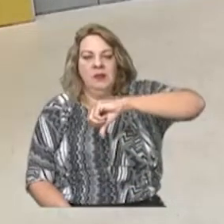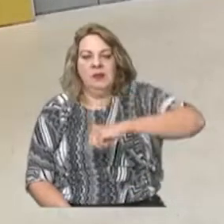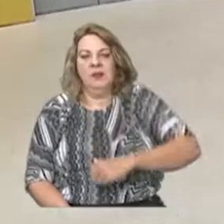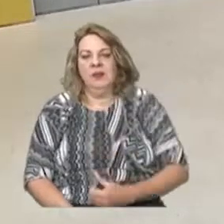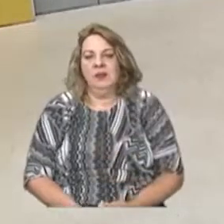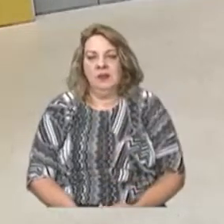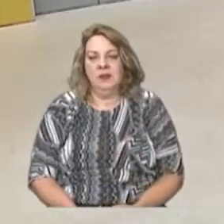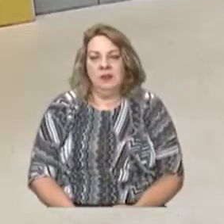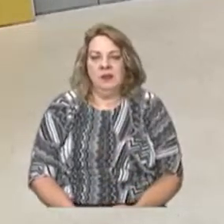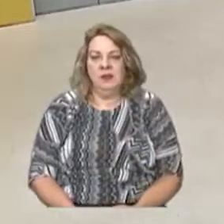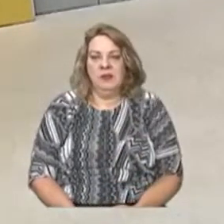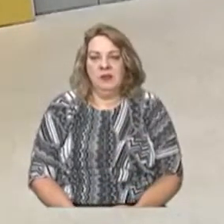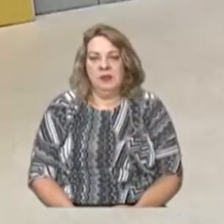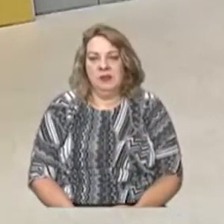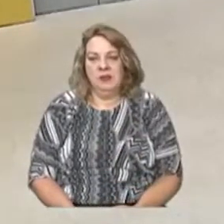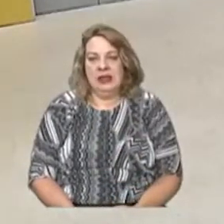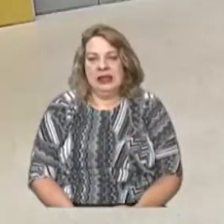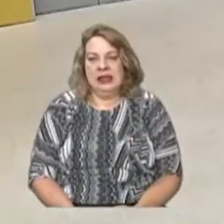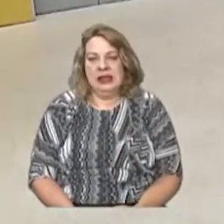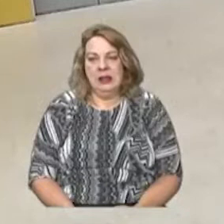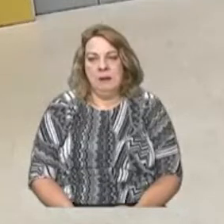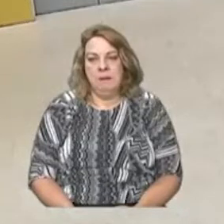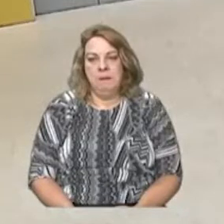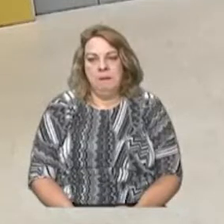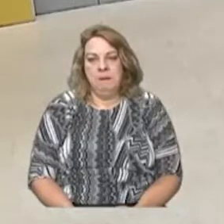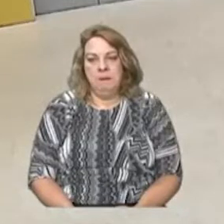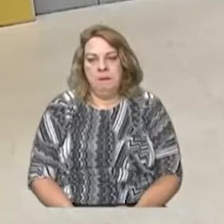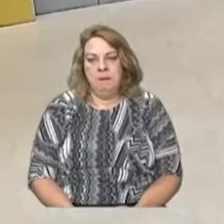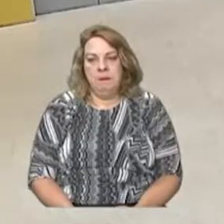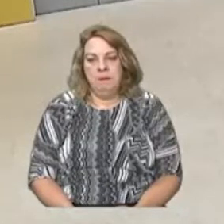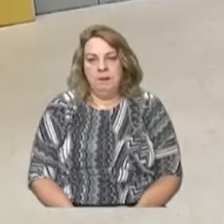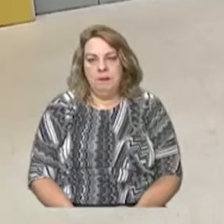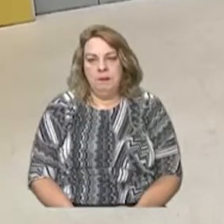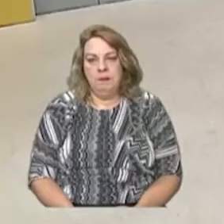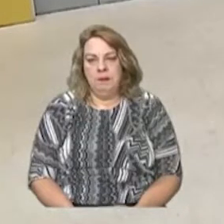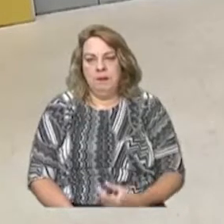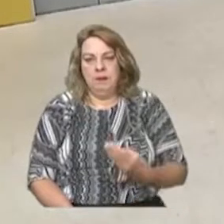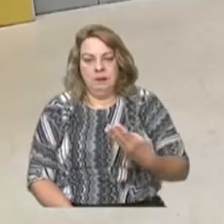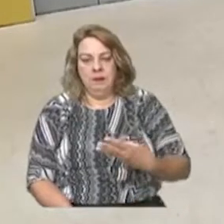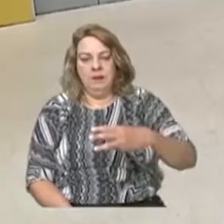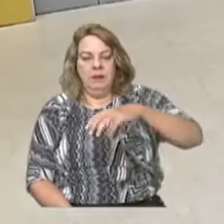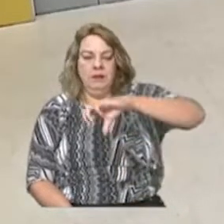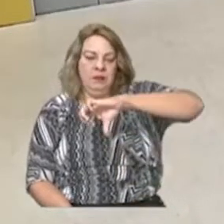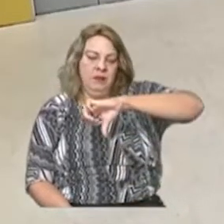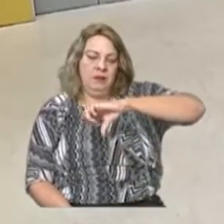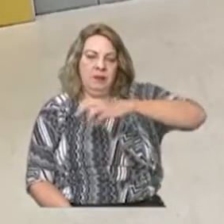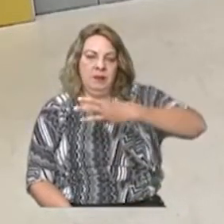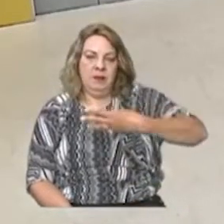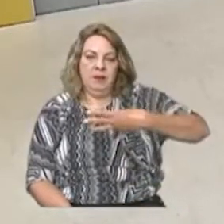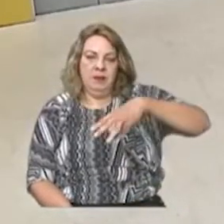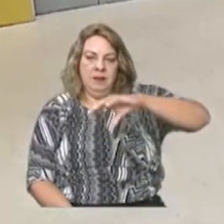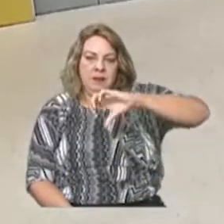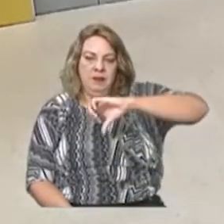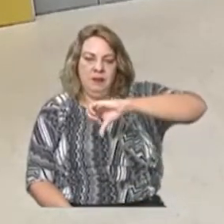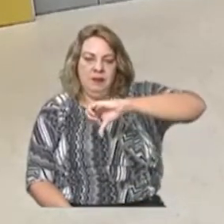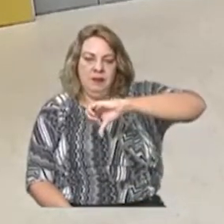você marcando aí. Vamos junto na expectativa de ver quem vai levar o quarto prêmio. 39. 39.